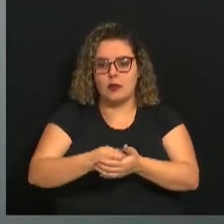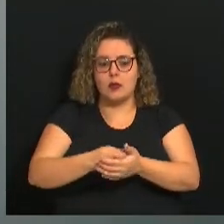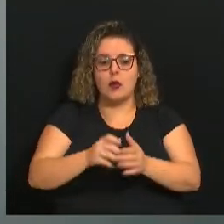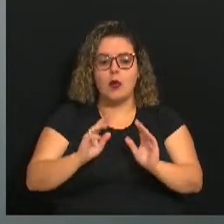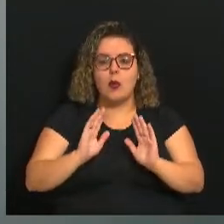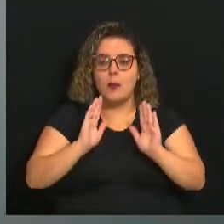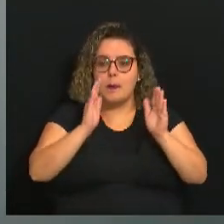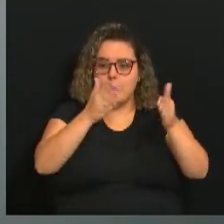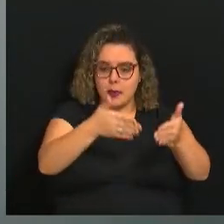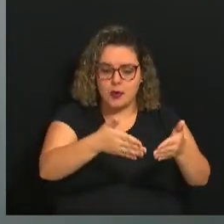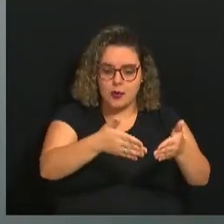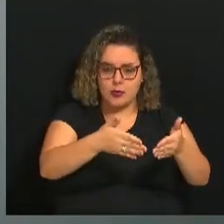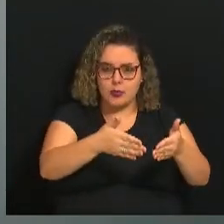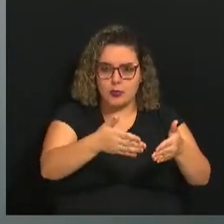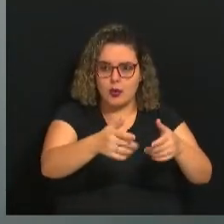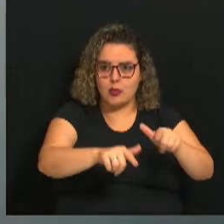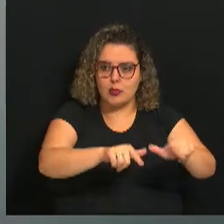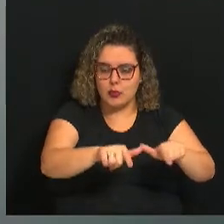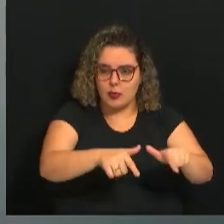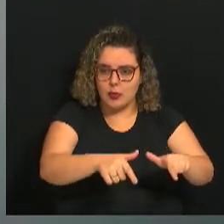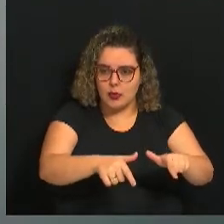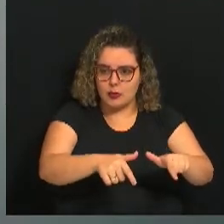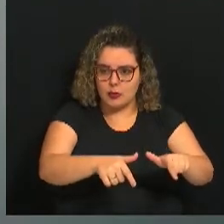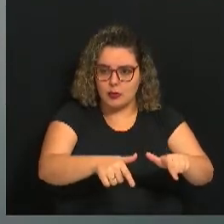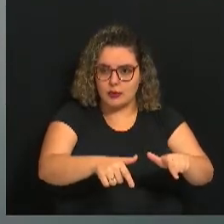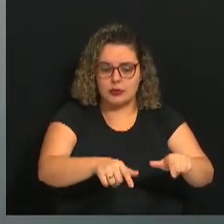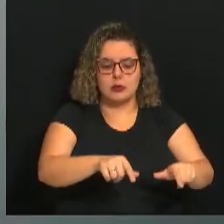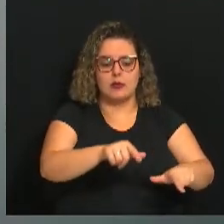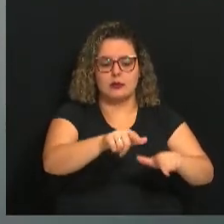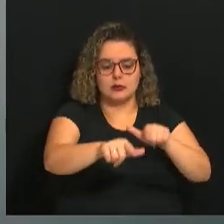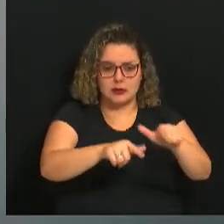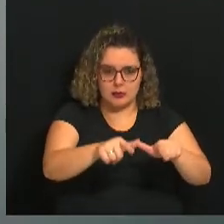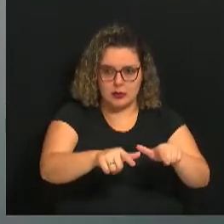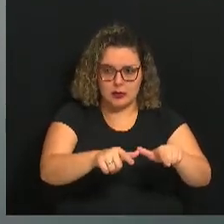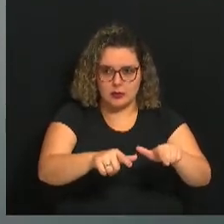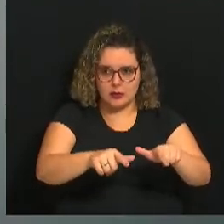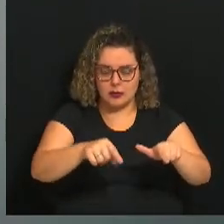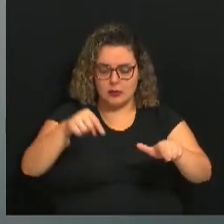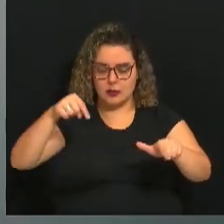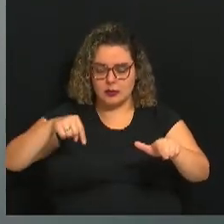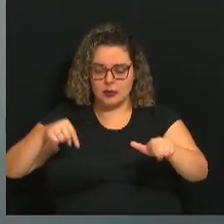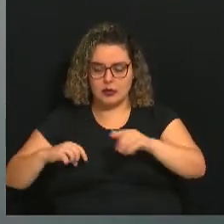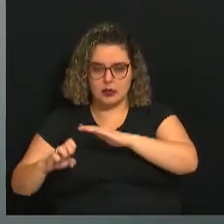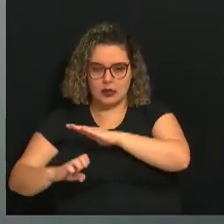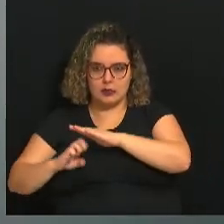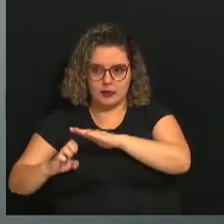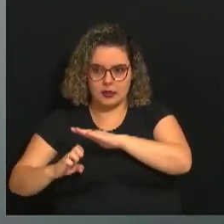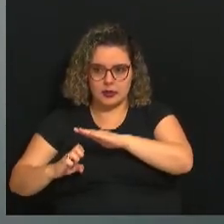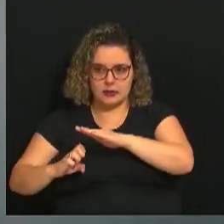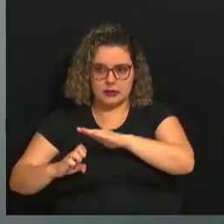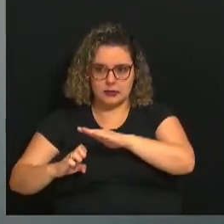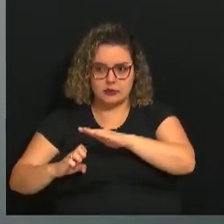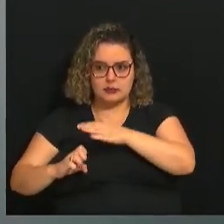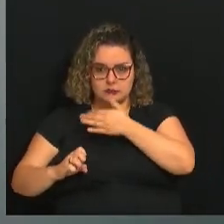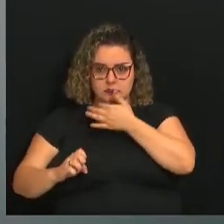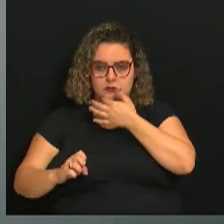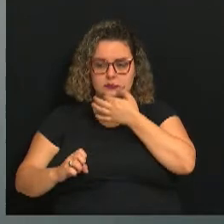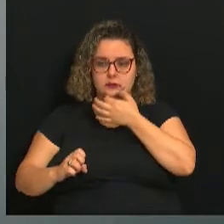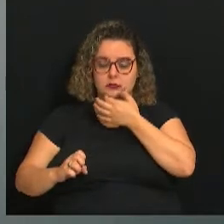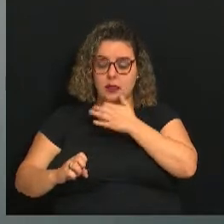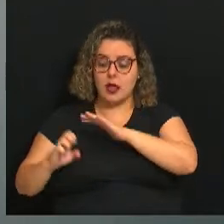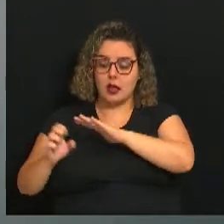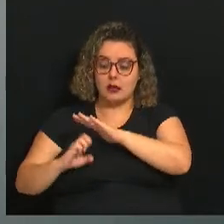Nós temos o funcionário público, ele tem um outro tipo de contratação, né? Mas o funcionário